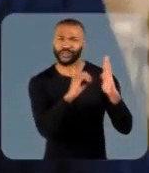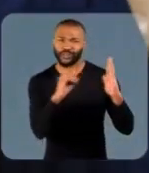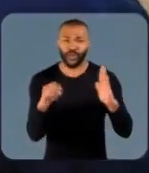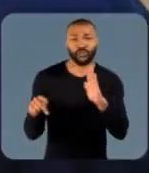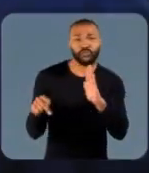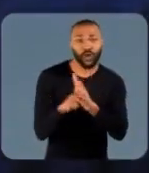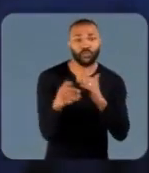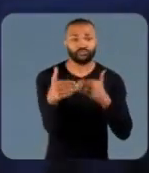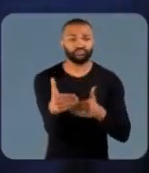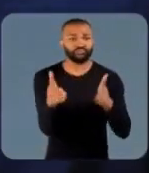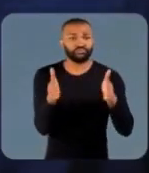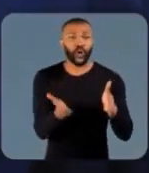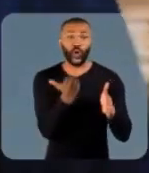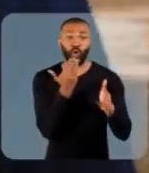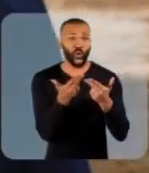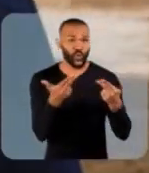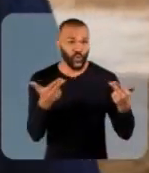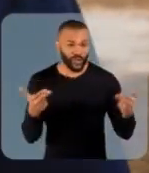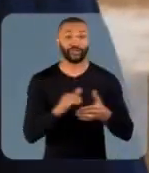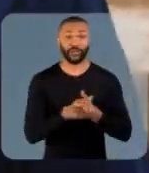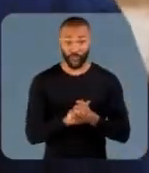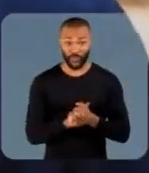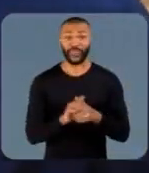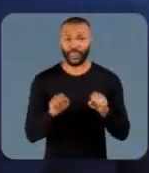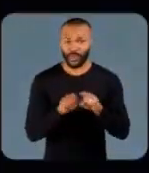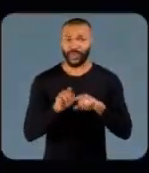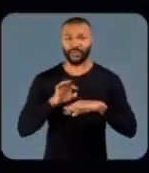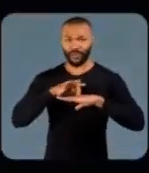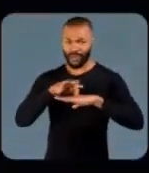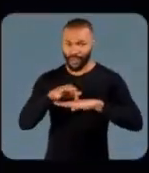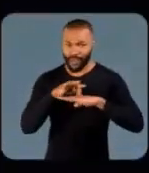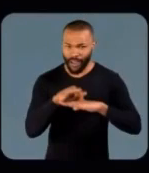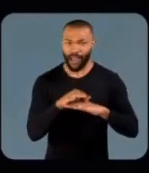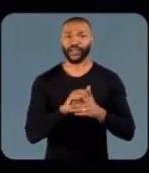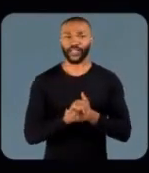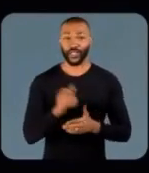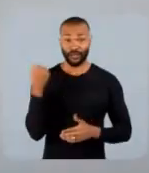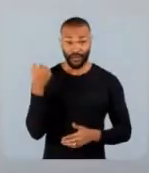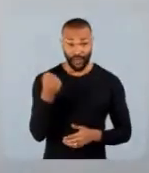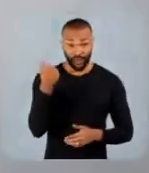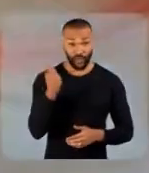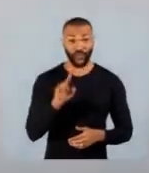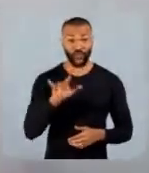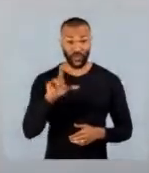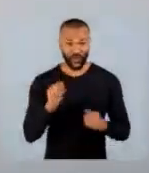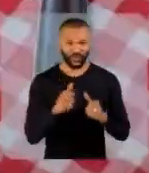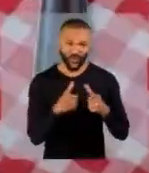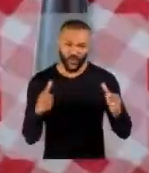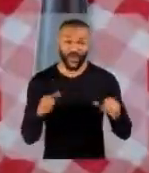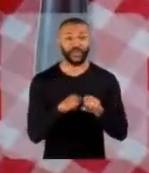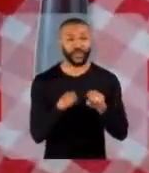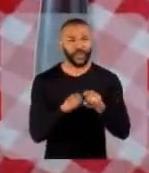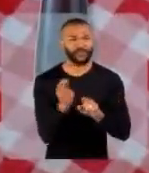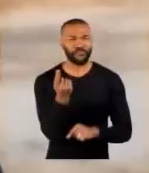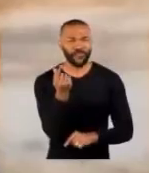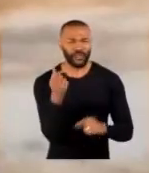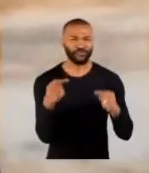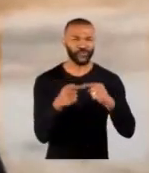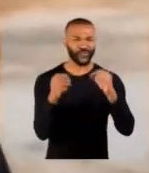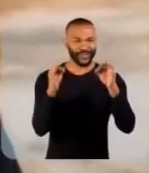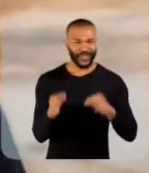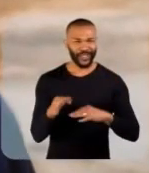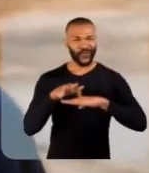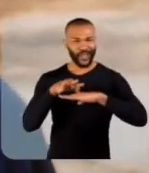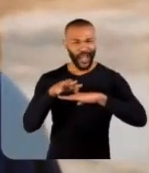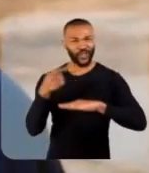estadual de todos os produtos da cesta básica e da carne e ampliar o Viva Leite. Mais alimentos, preços mais justos e